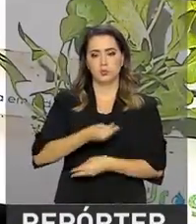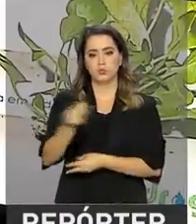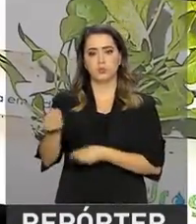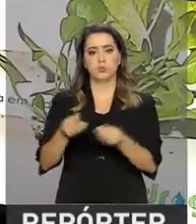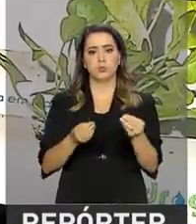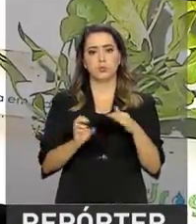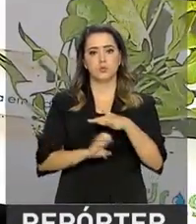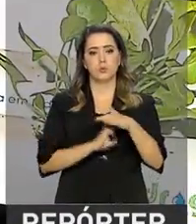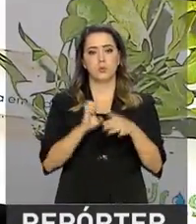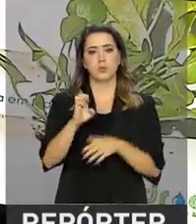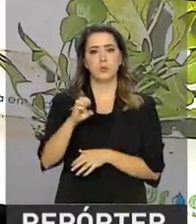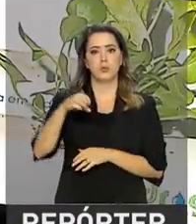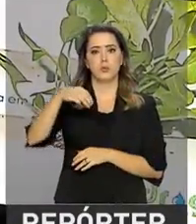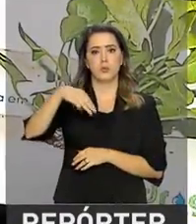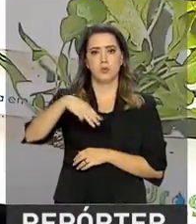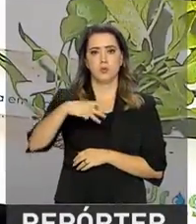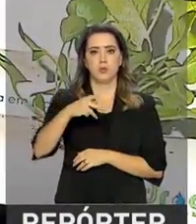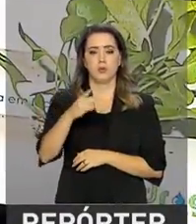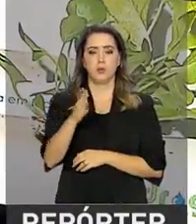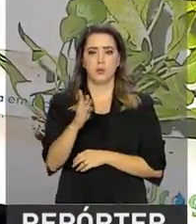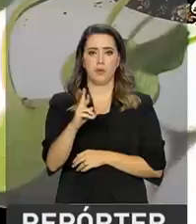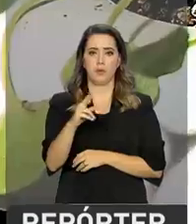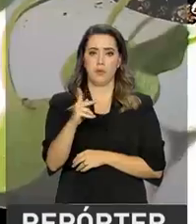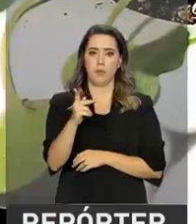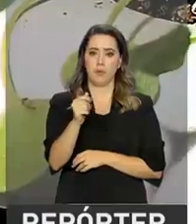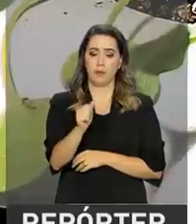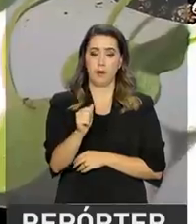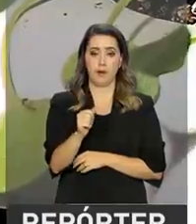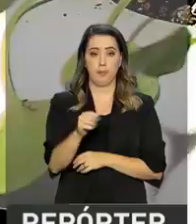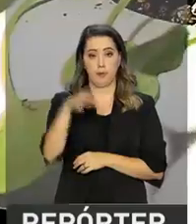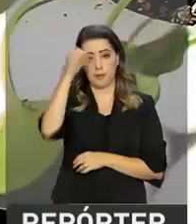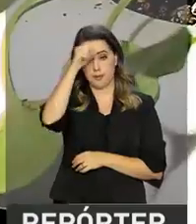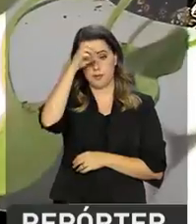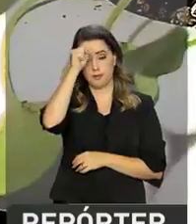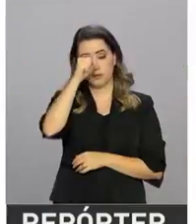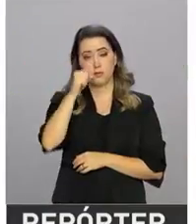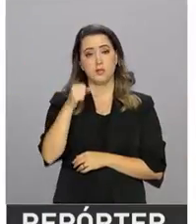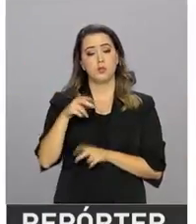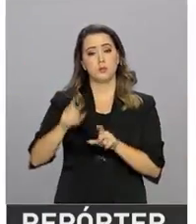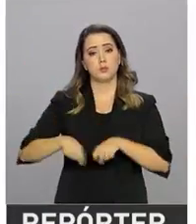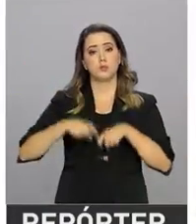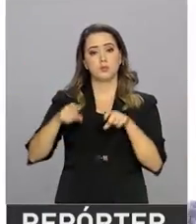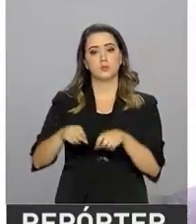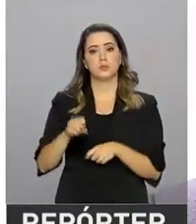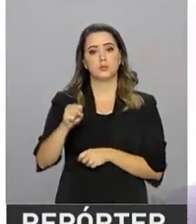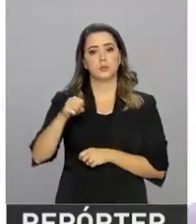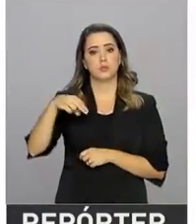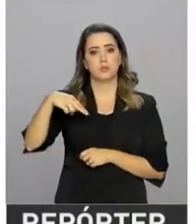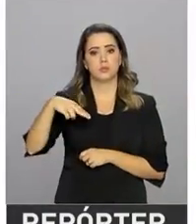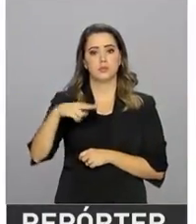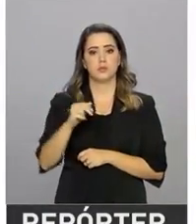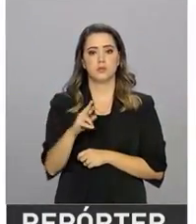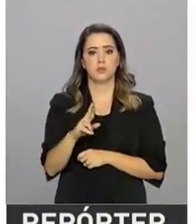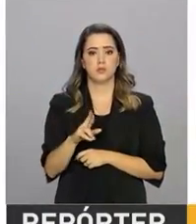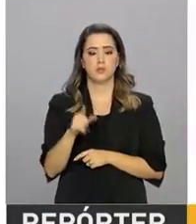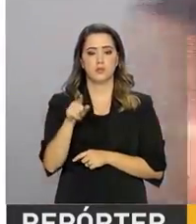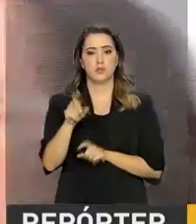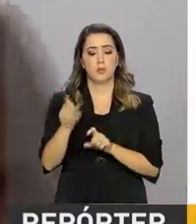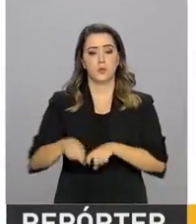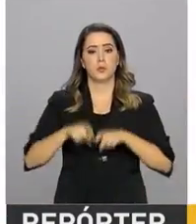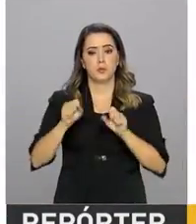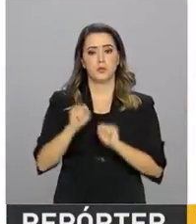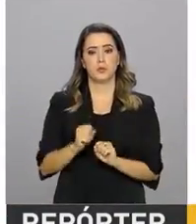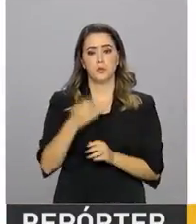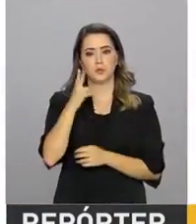por meio do serviço nacional de aprendizagem rural o senar a gente se dá através dessa capacitação que o produtor possa